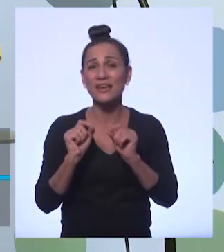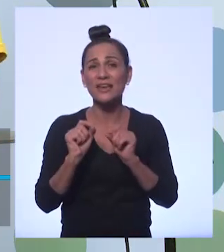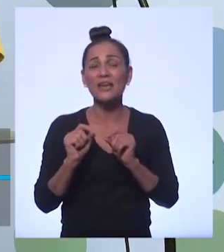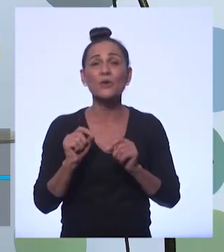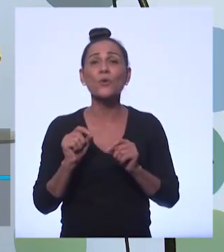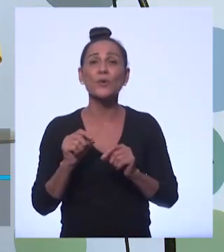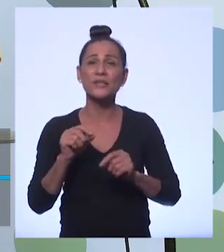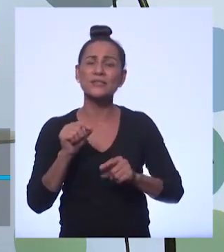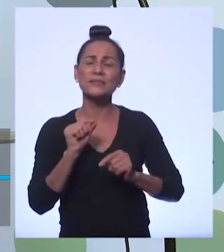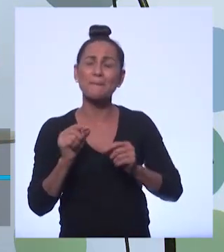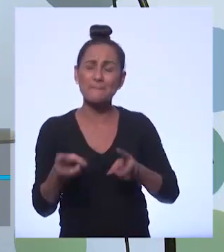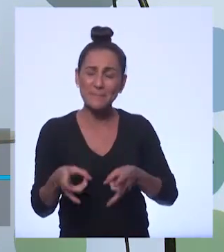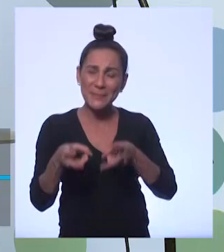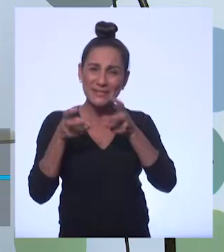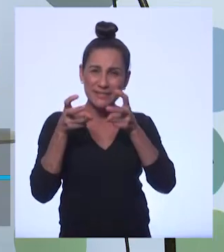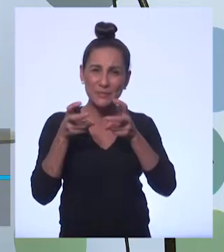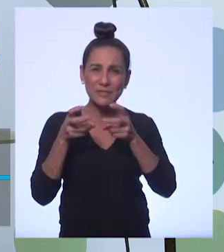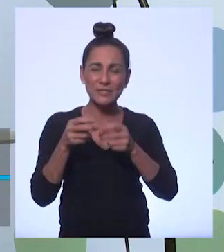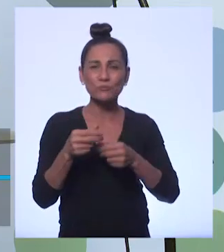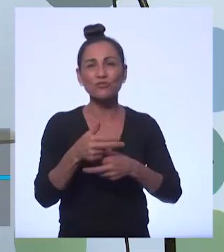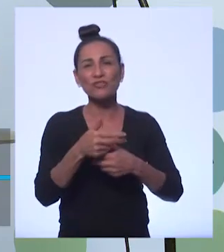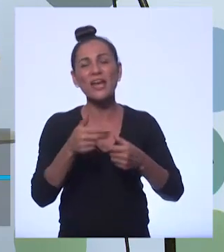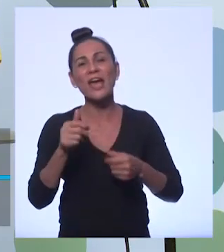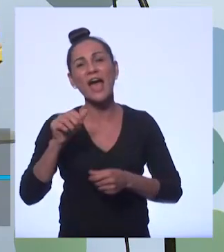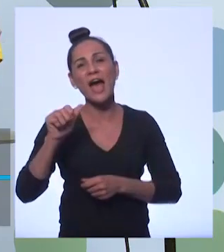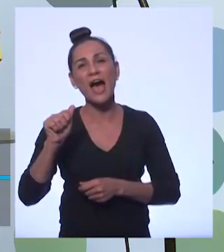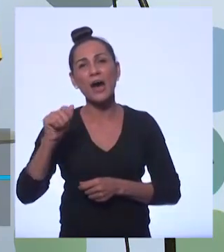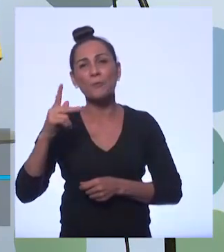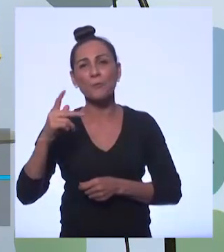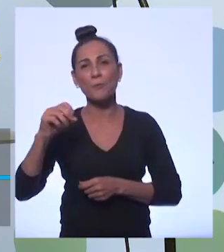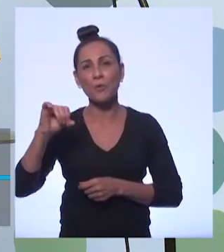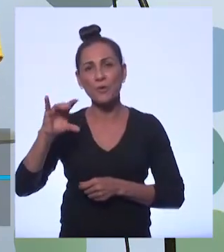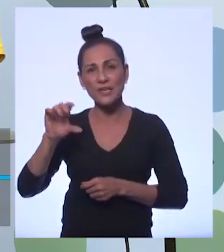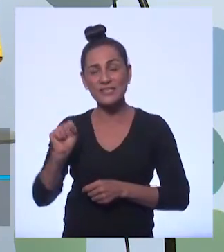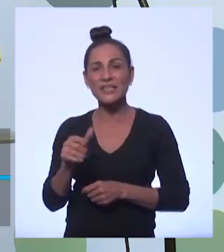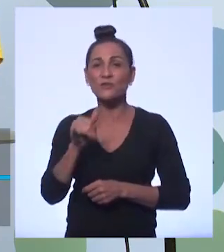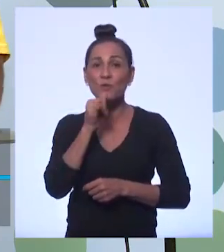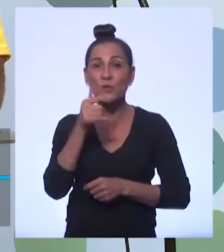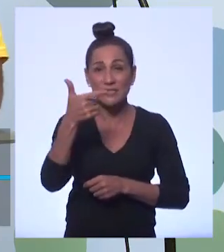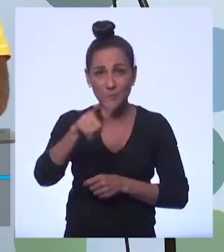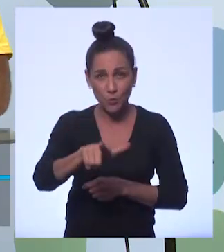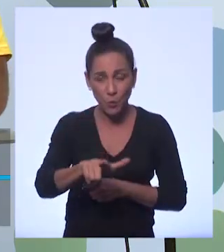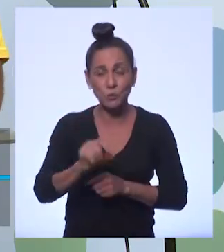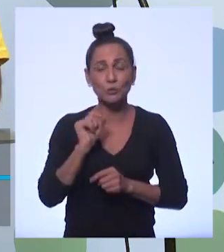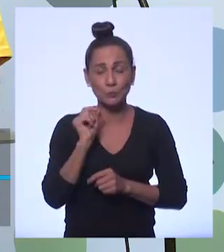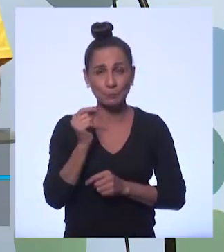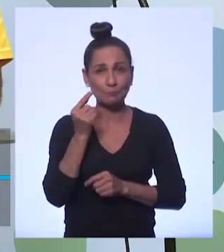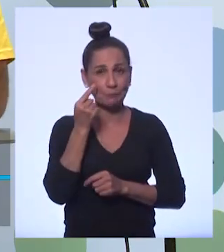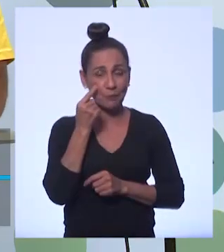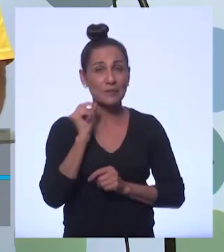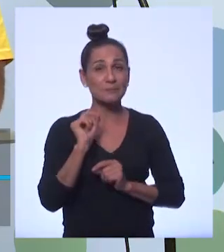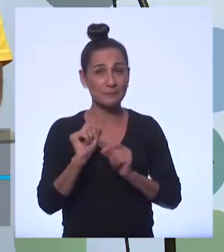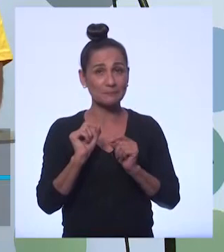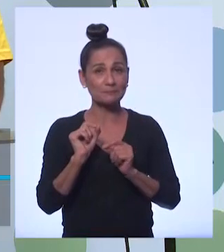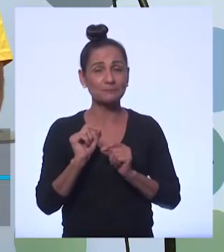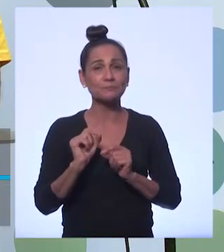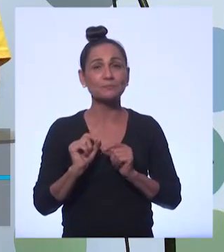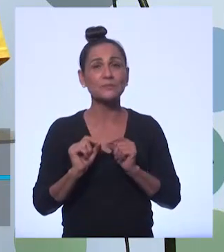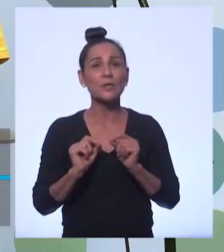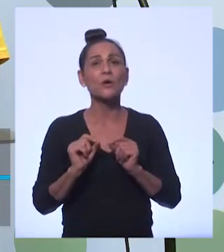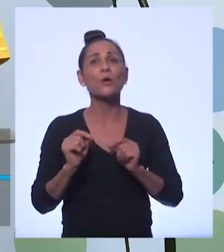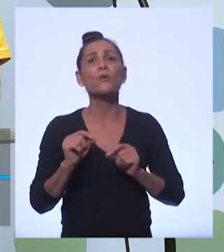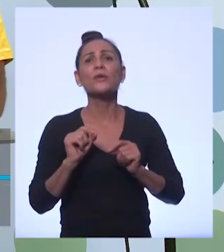tipo de concepção que é a poiesis. Eu tenho outro exemplo também para vocês pensarem que é poiesis, né? Então